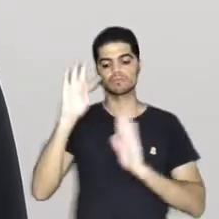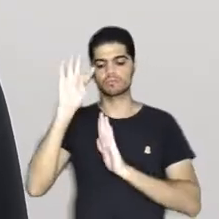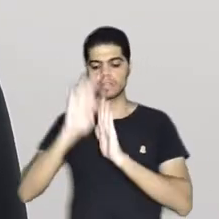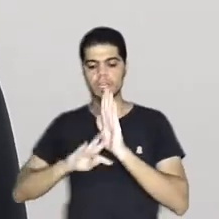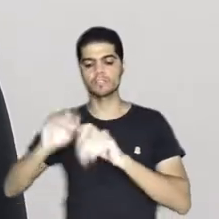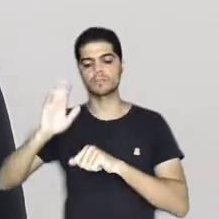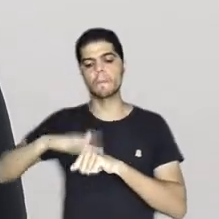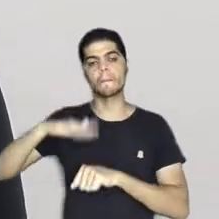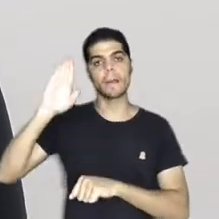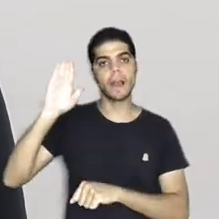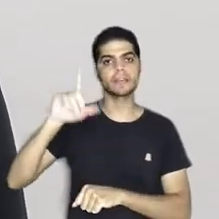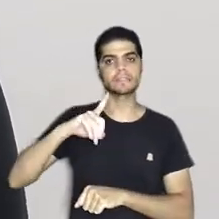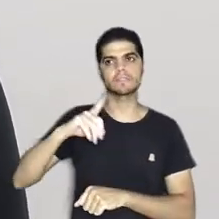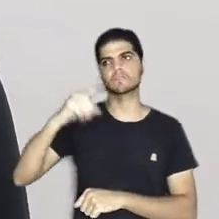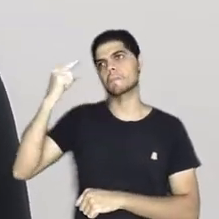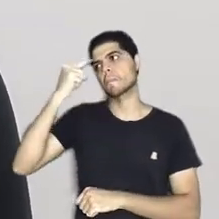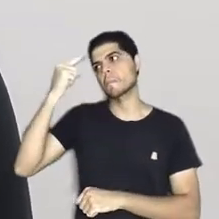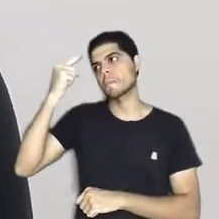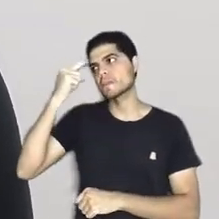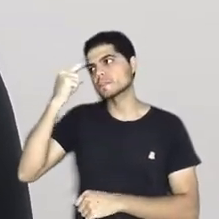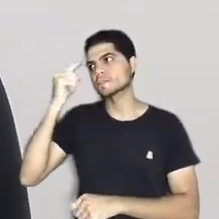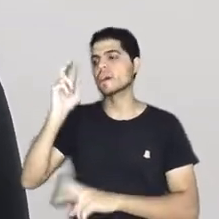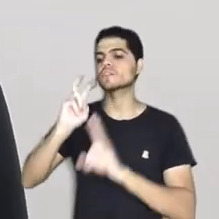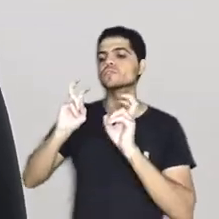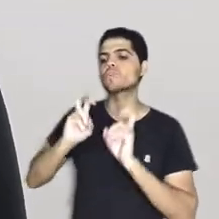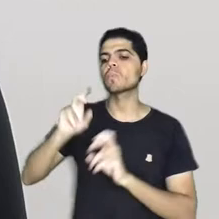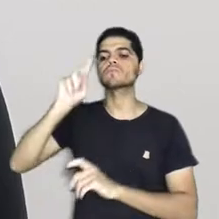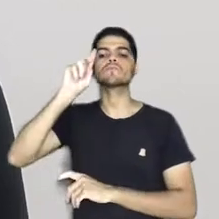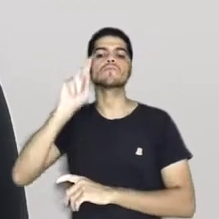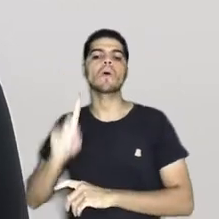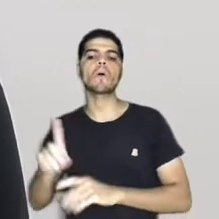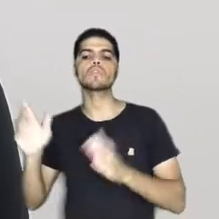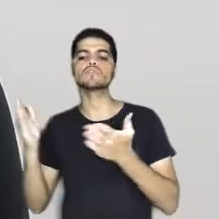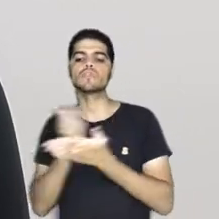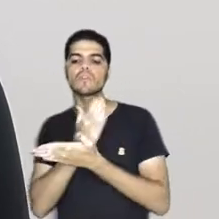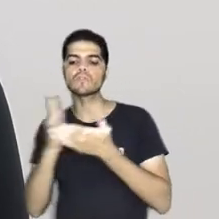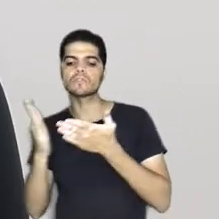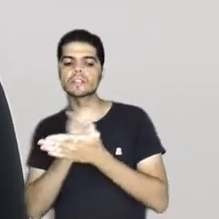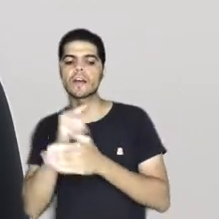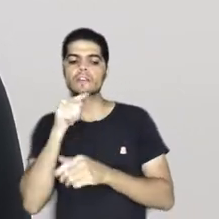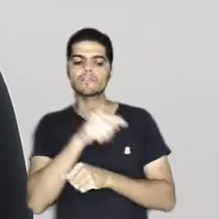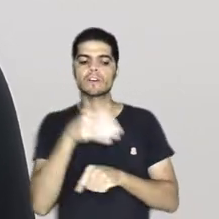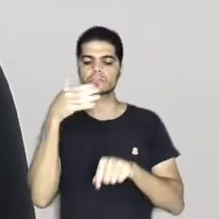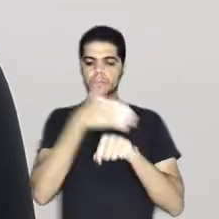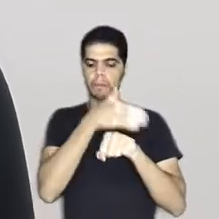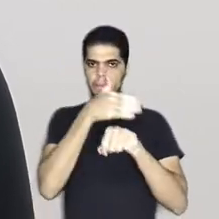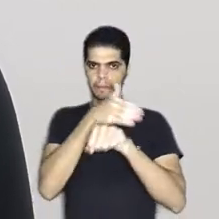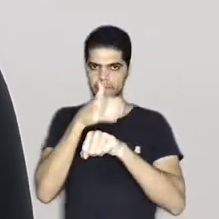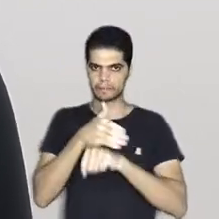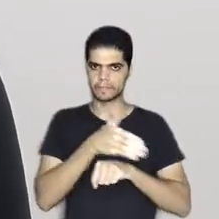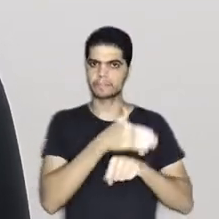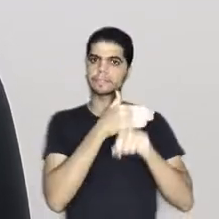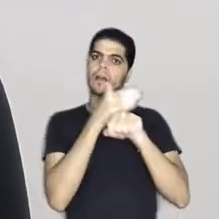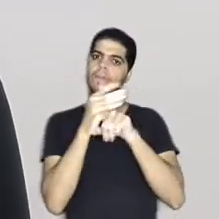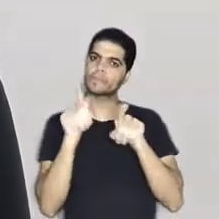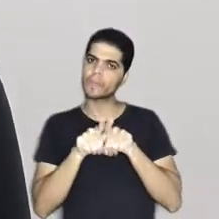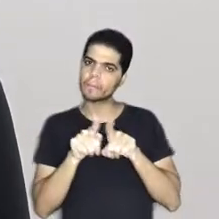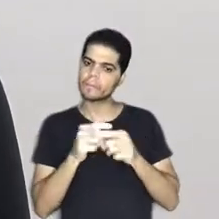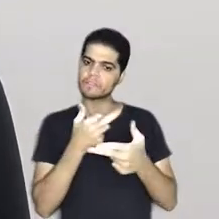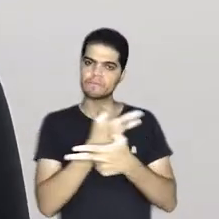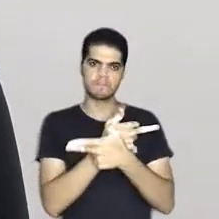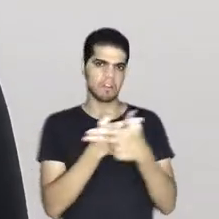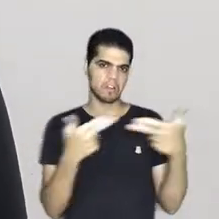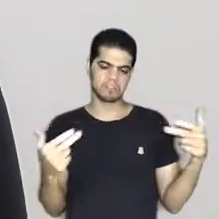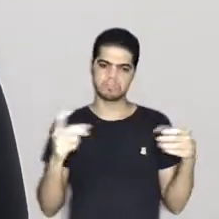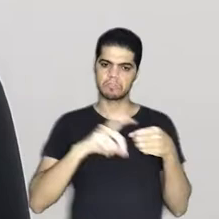texto para pensar sobre a própria ordem, sobre a participação dela nas